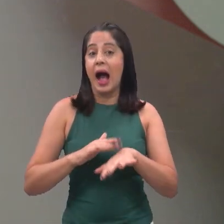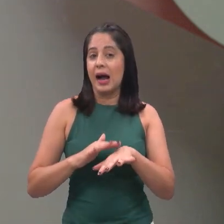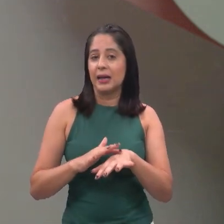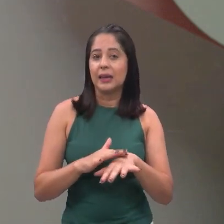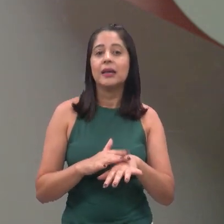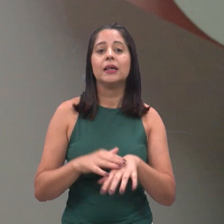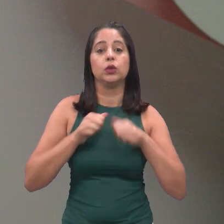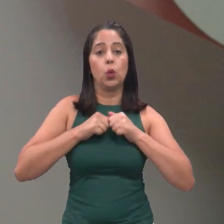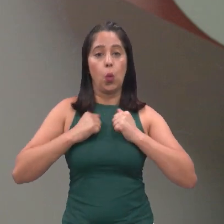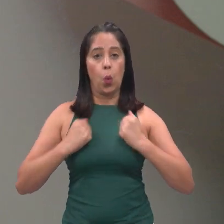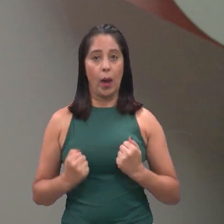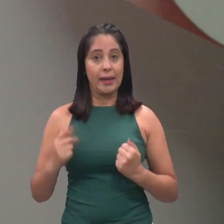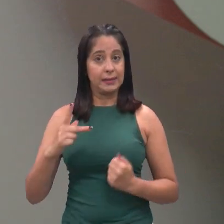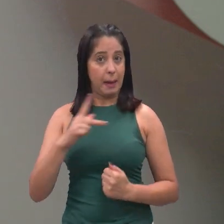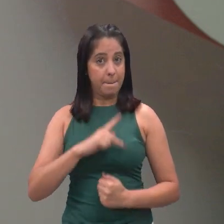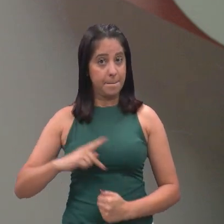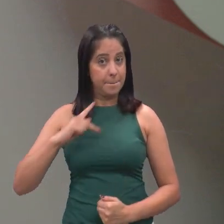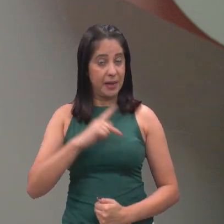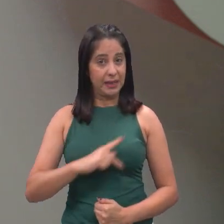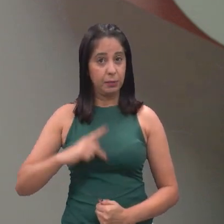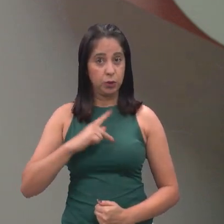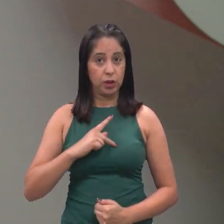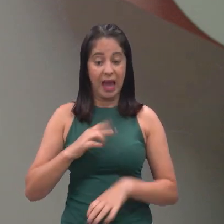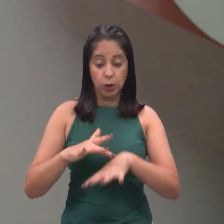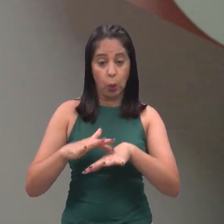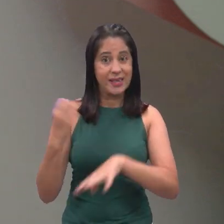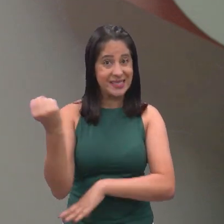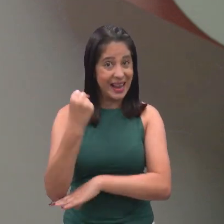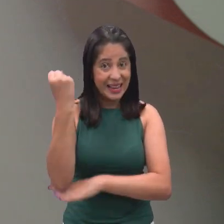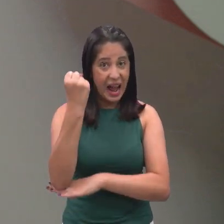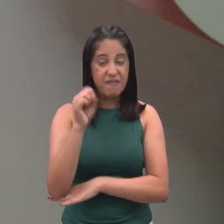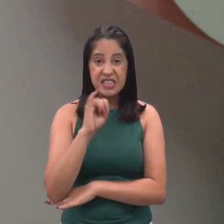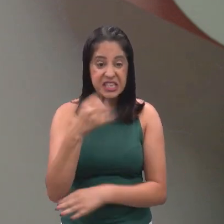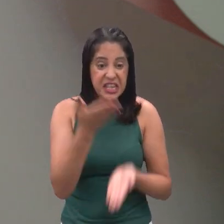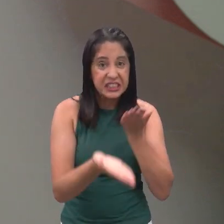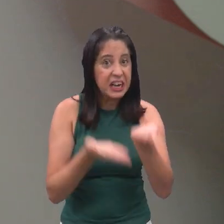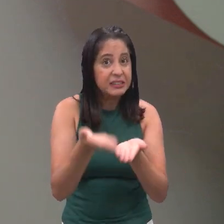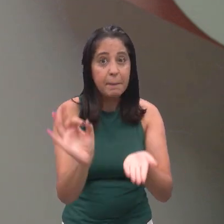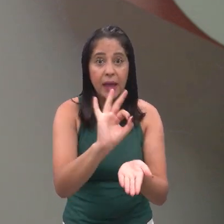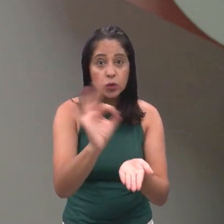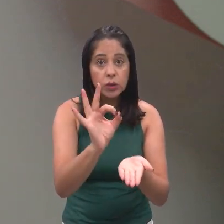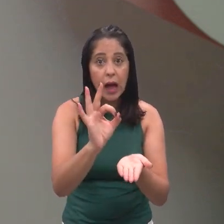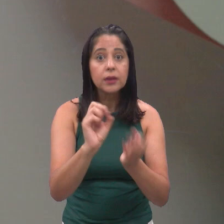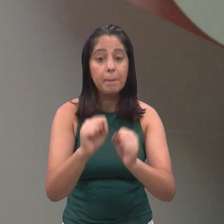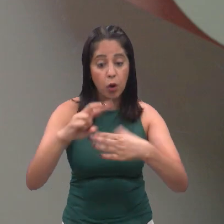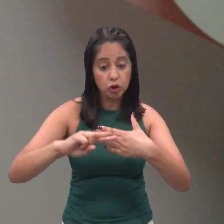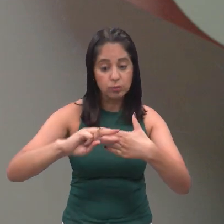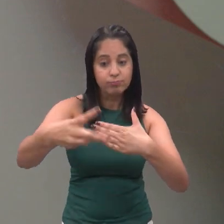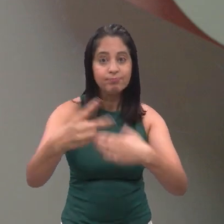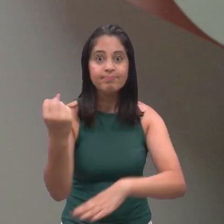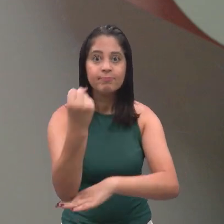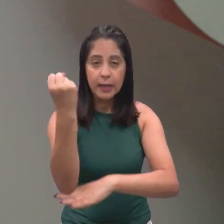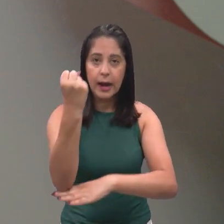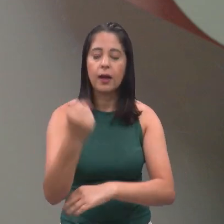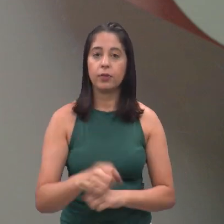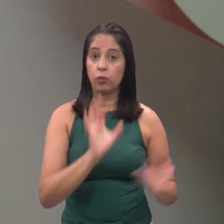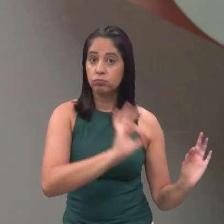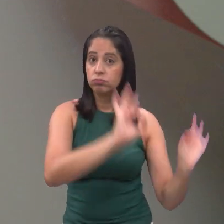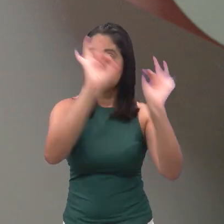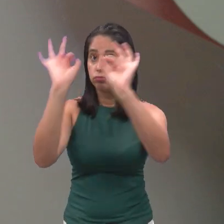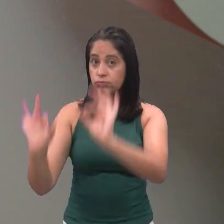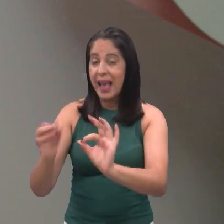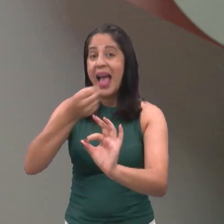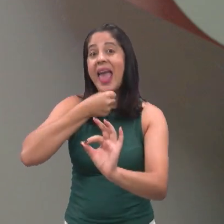do sistema respiratório que, quando não tratada, pode causar sérias complicações. Nós vamos conferir agora um depoimento